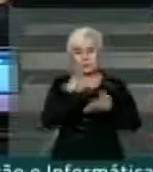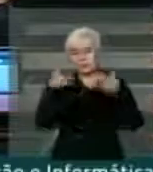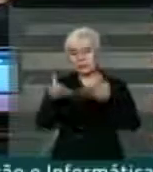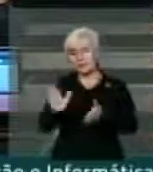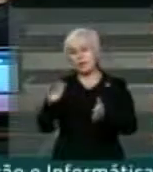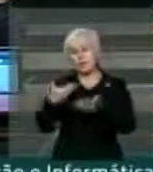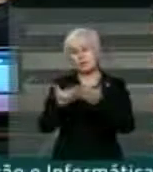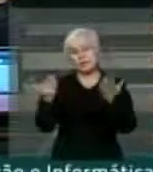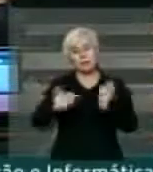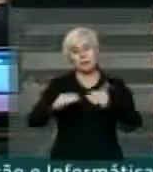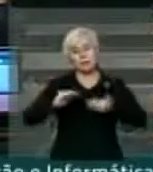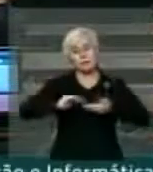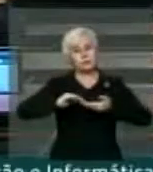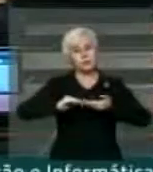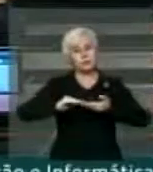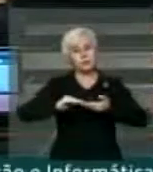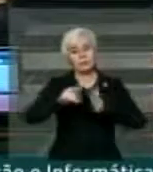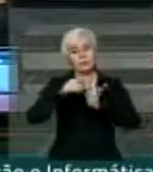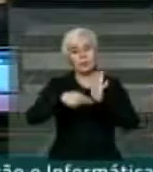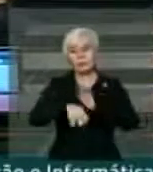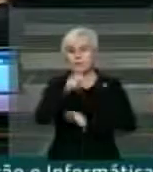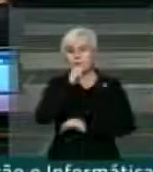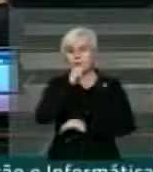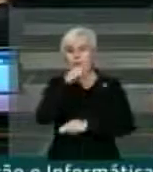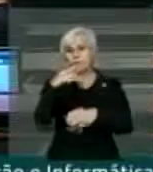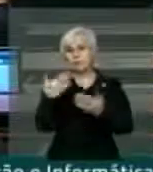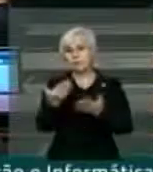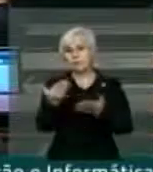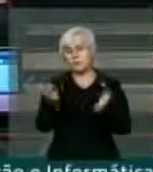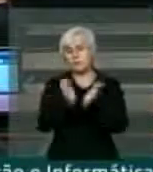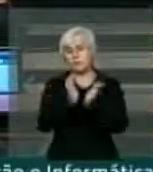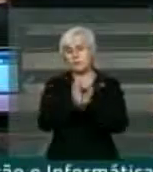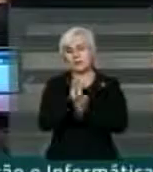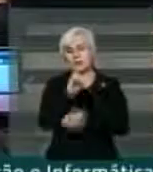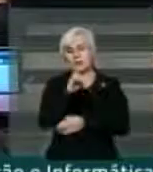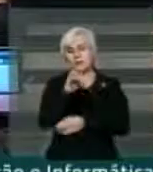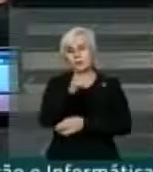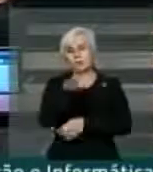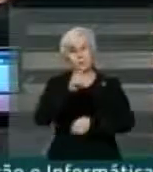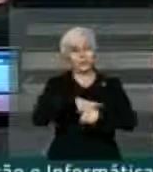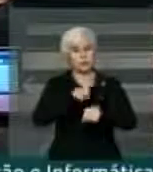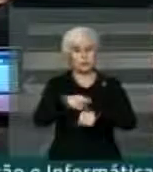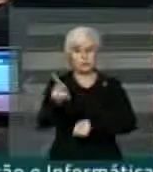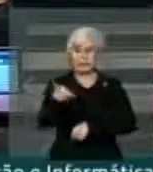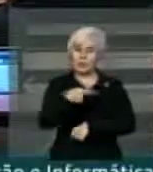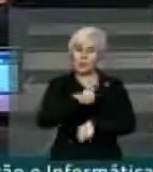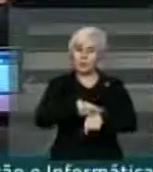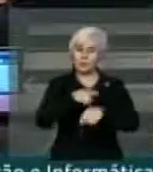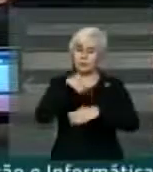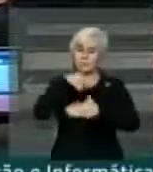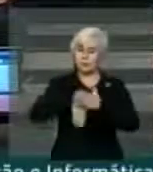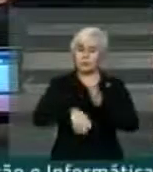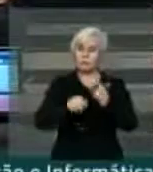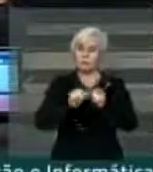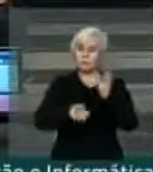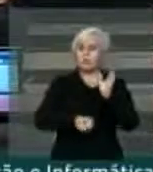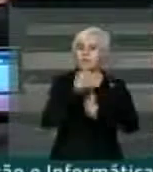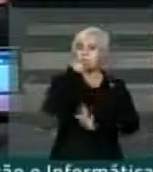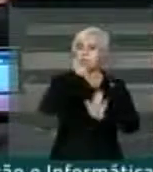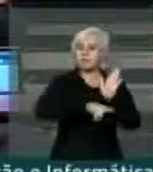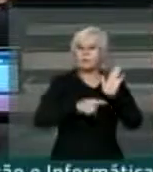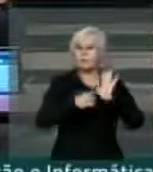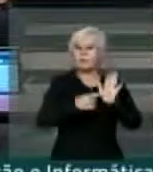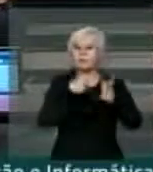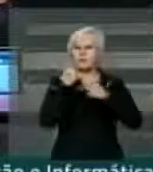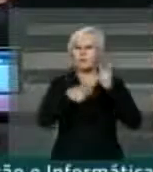Congresso não o regulamentou. Aí o Executivo, a meu ver, numa hora errada, no ano eleitoral, às vésperas da eleição, faz um decreto